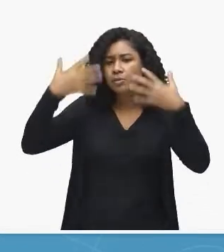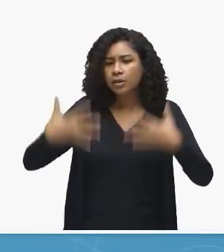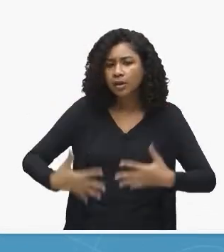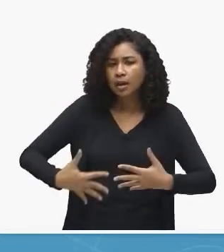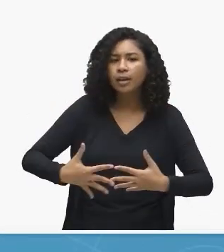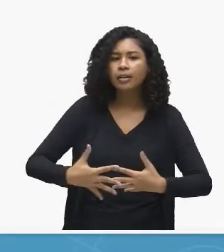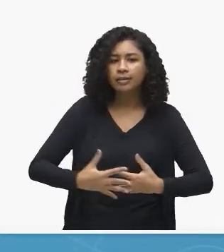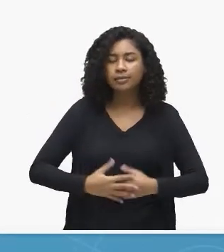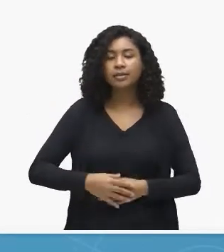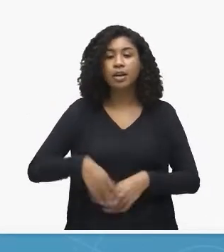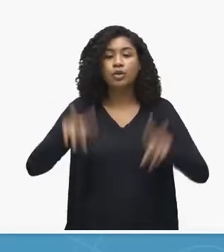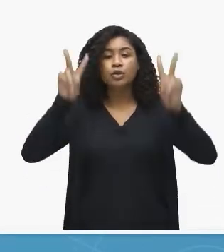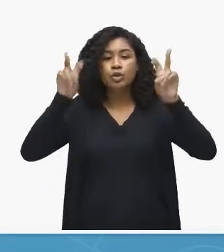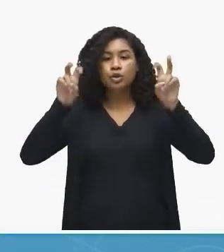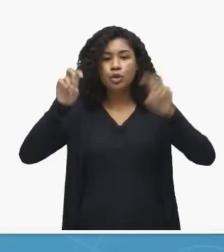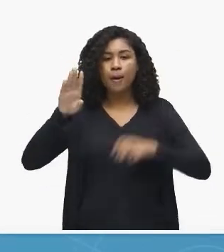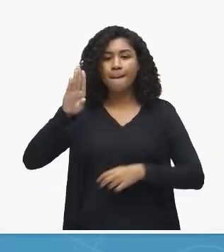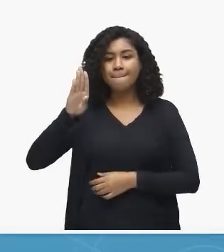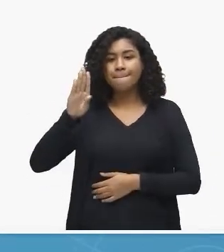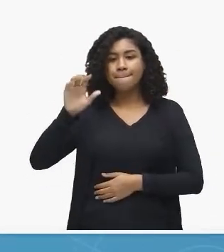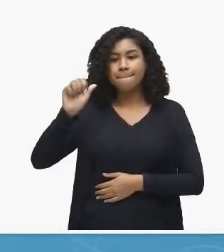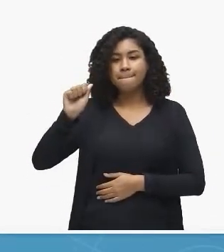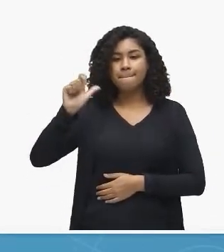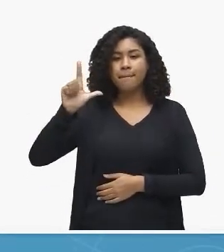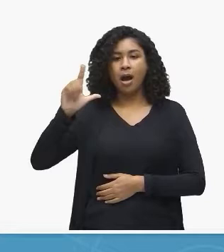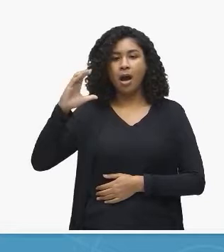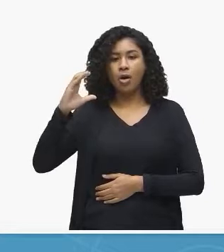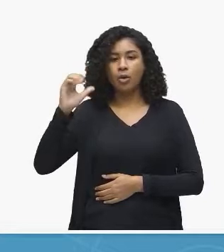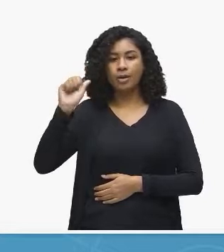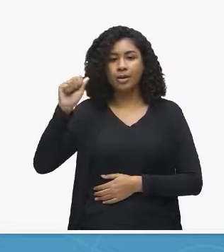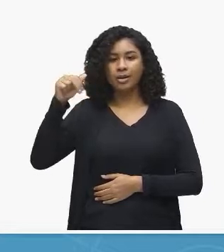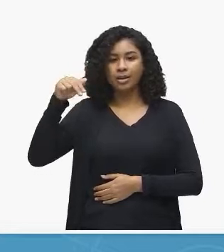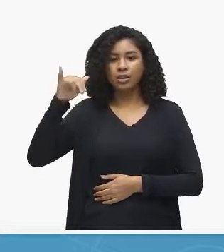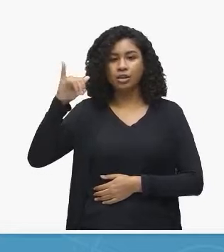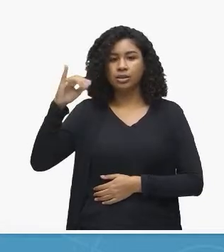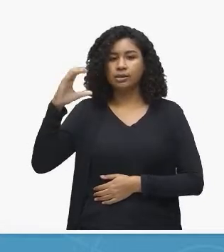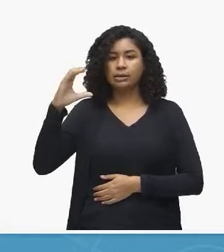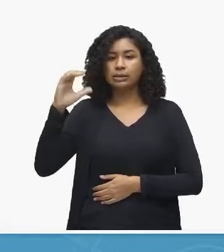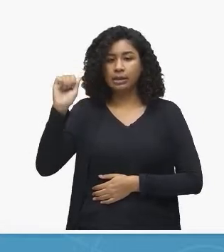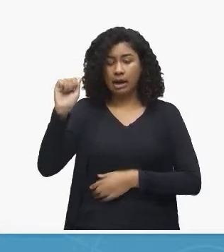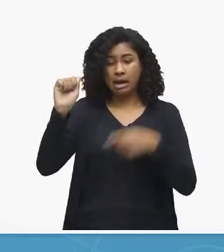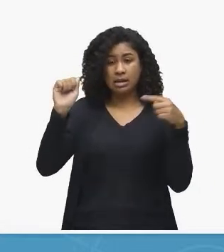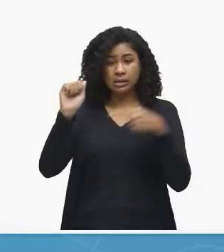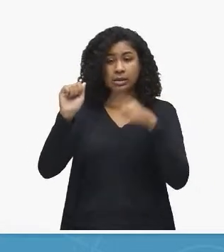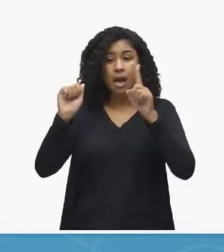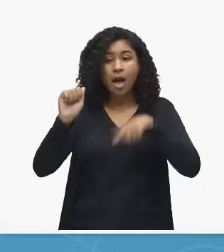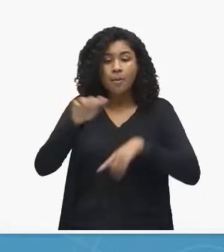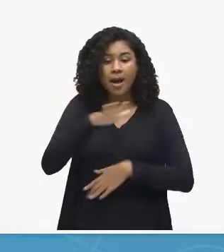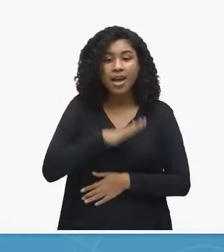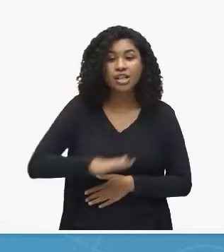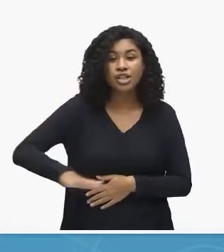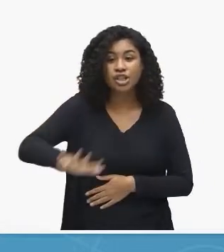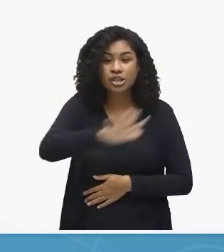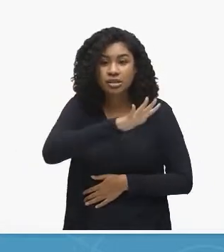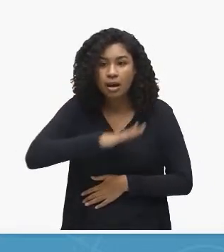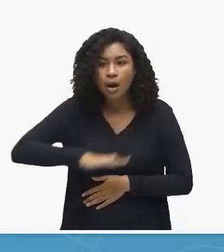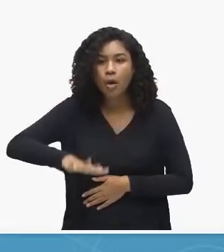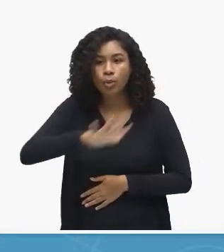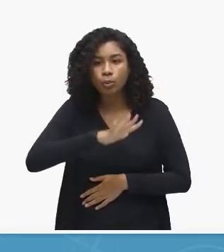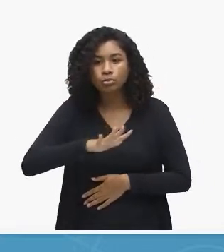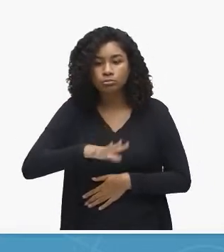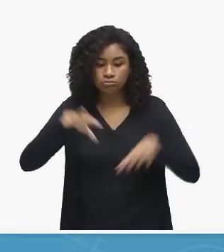Balcãs? Uma região disputada aí entre russos e entre o Império Austro-Húngaro, né? A